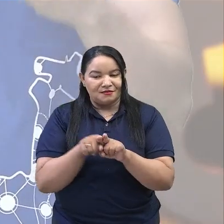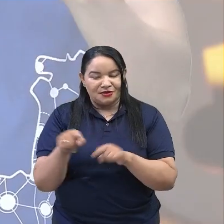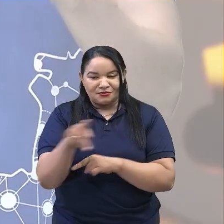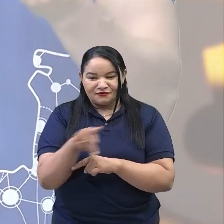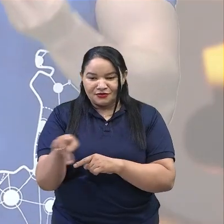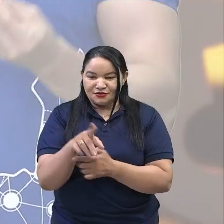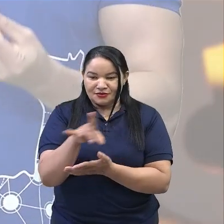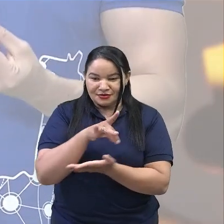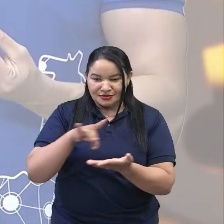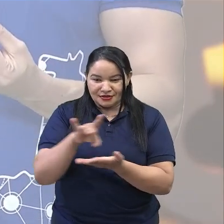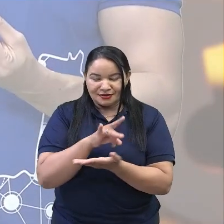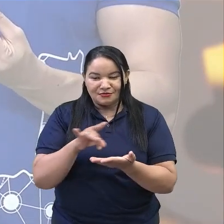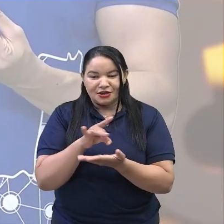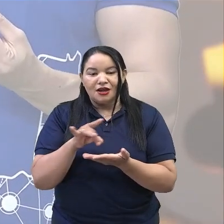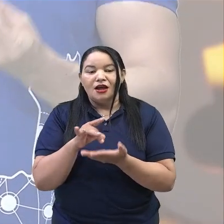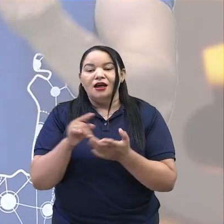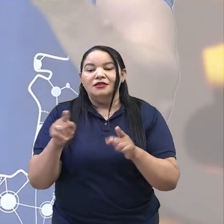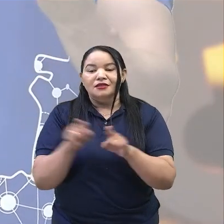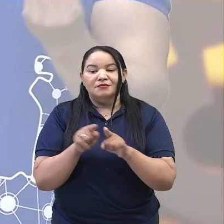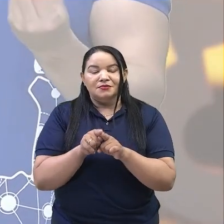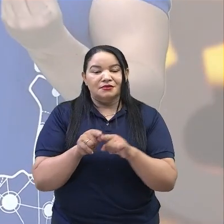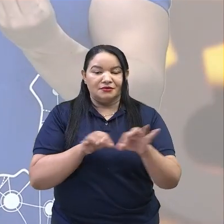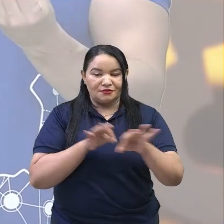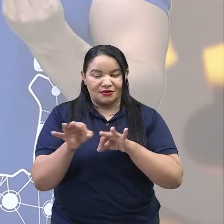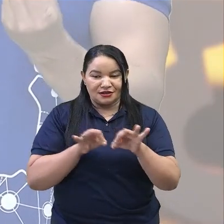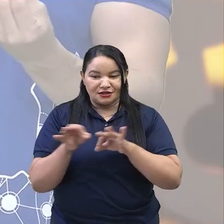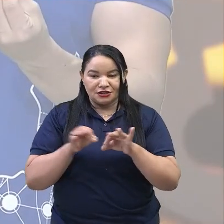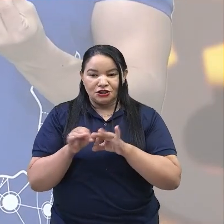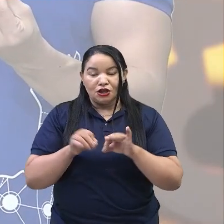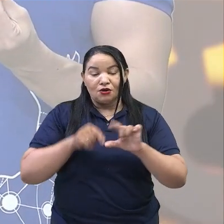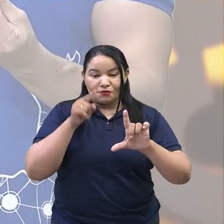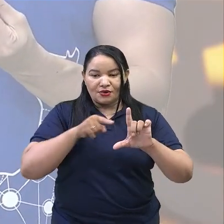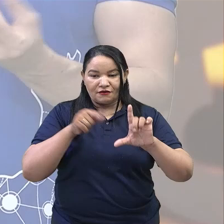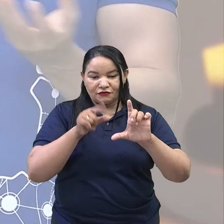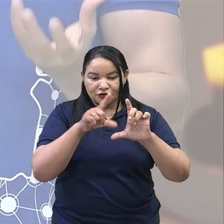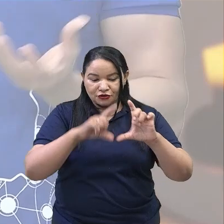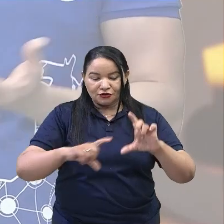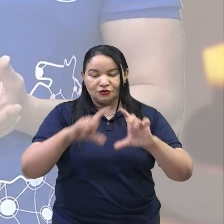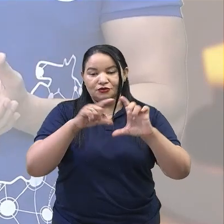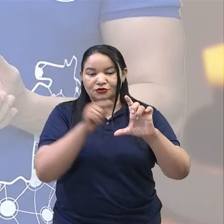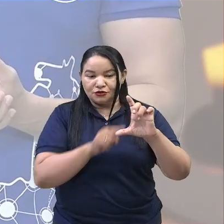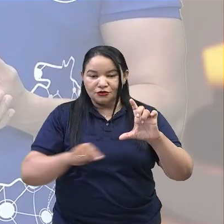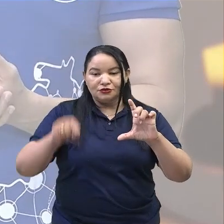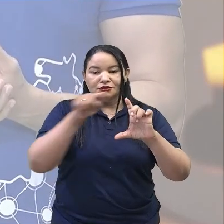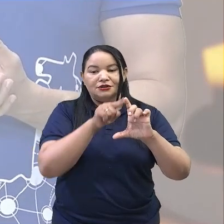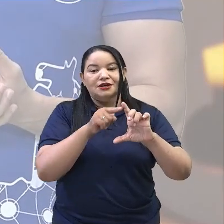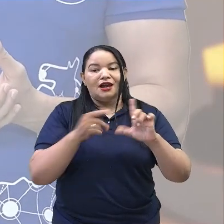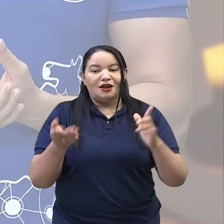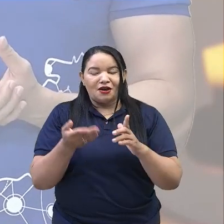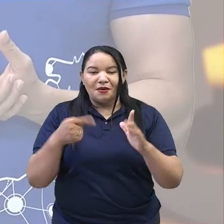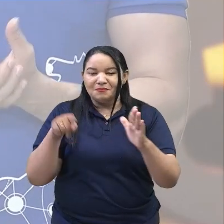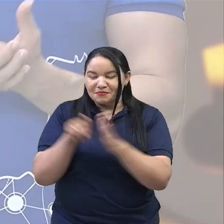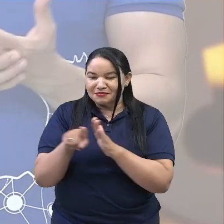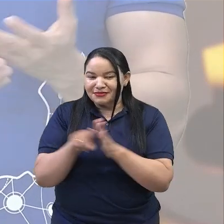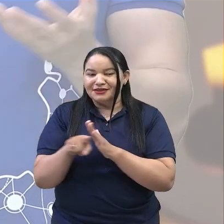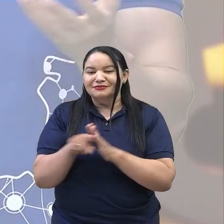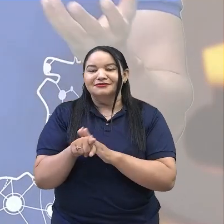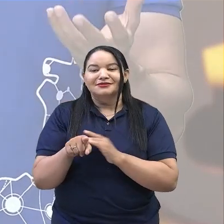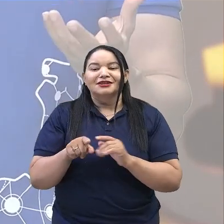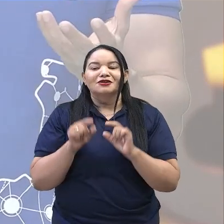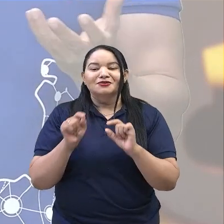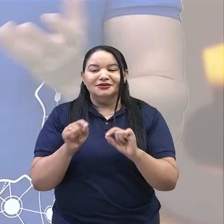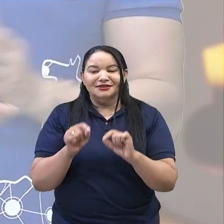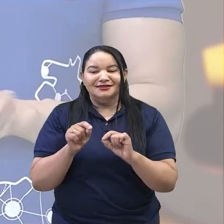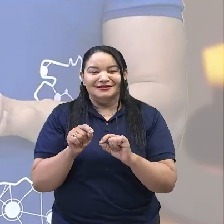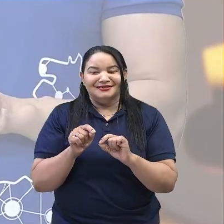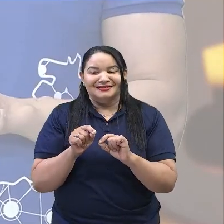para a gente tratar também, montar um gráfico de pizza ou setorizado, e eu fiz uma pergunta polêmica, né? Que é qual o